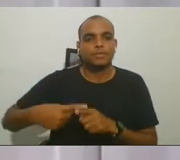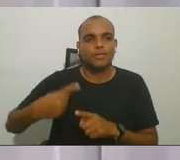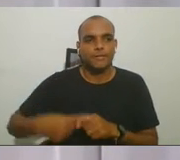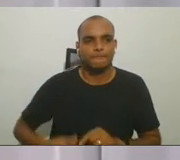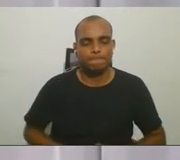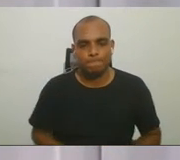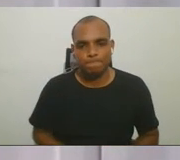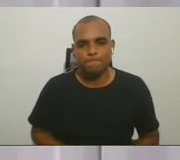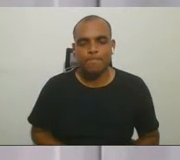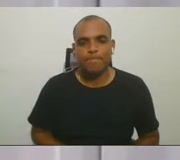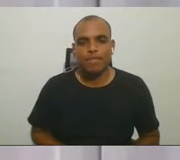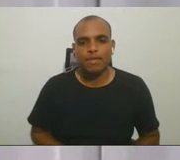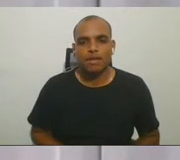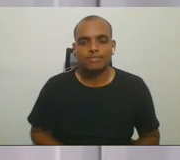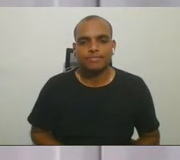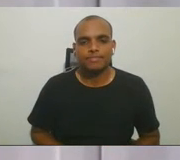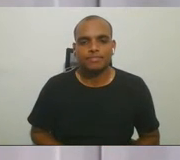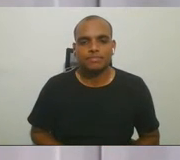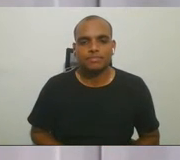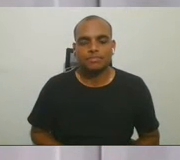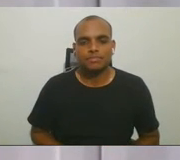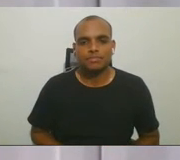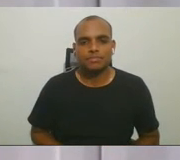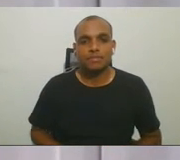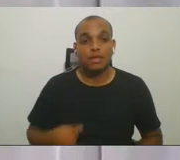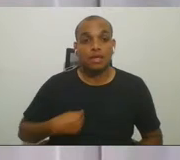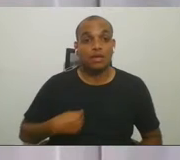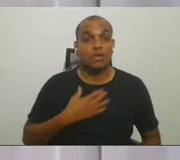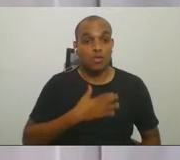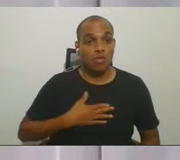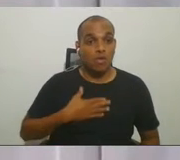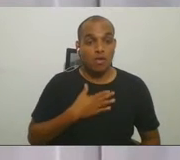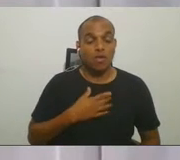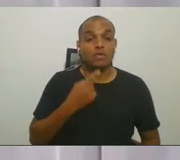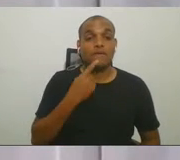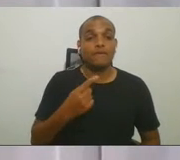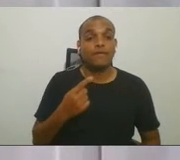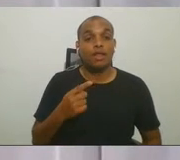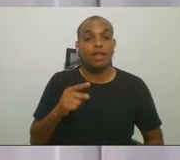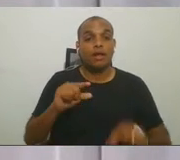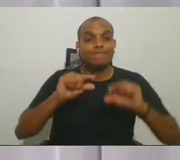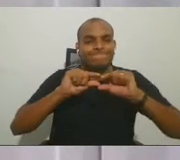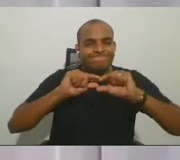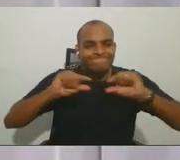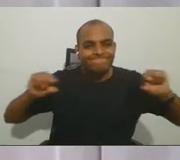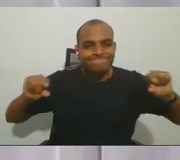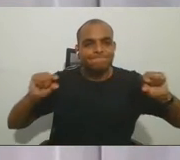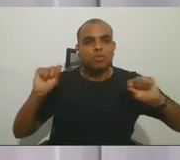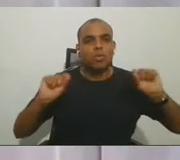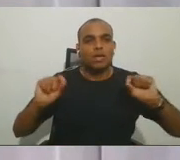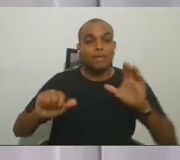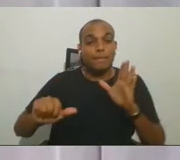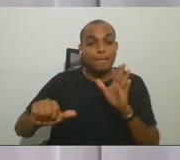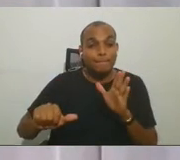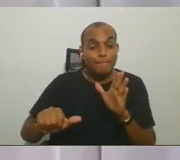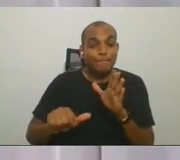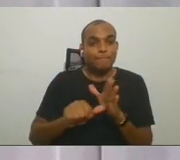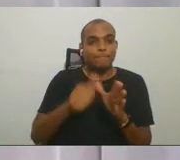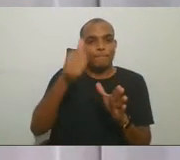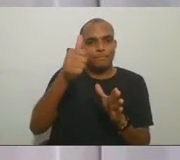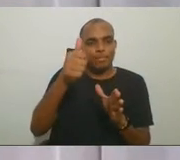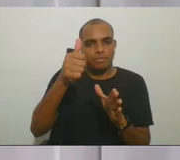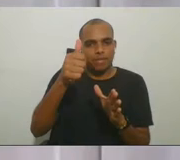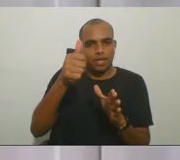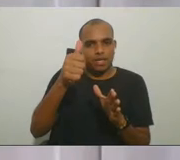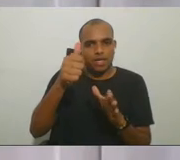algo que eu gosto de sublinhar: a primeira coisa que precisa, a primeira justiça cognitiva é de